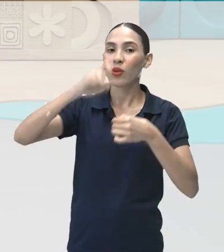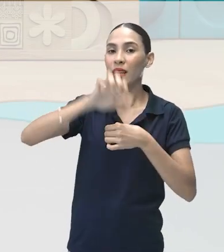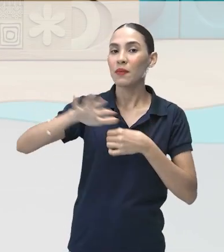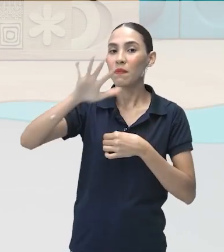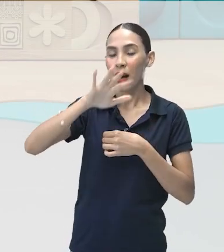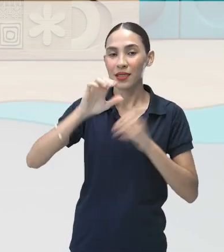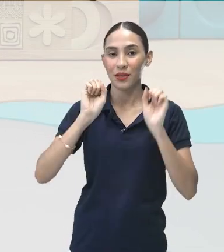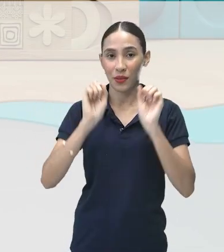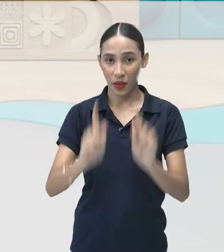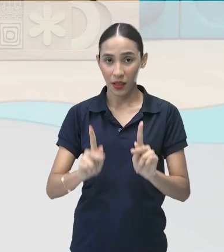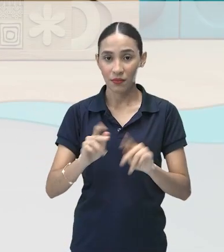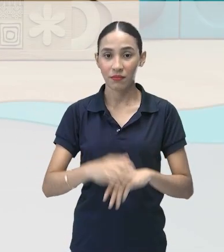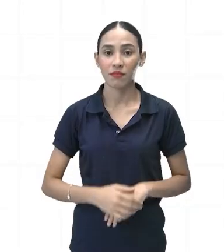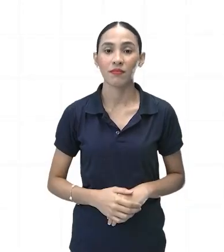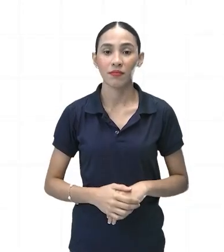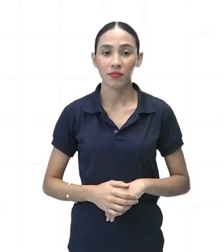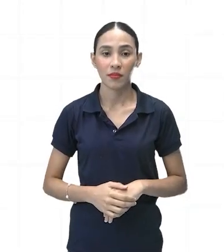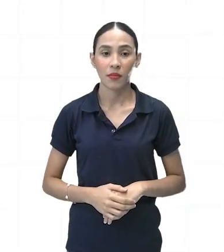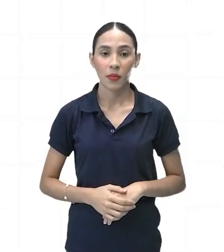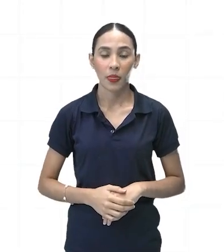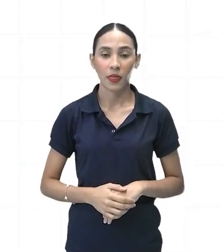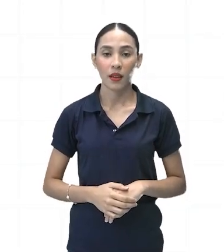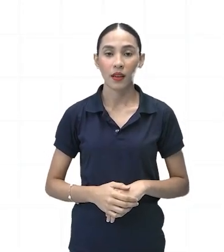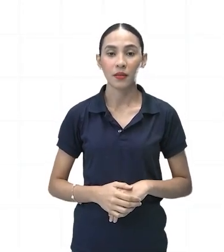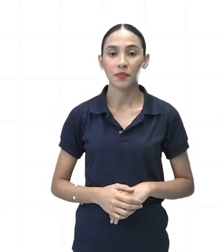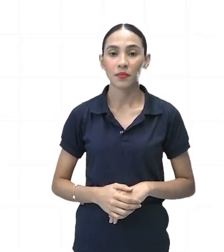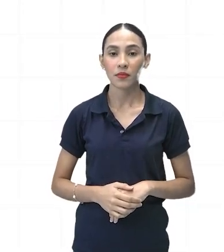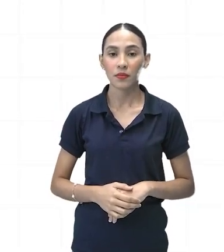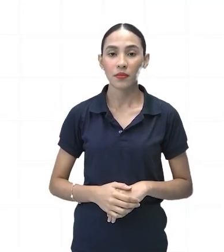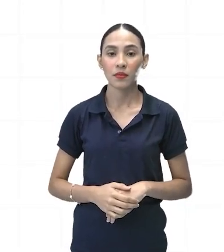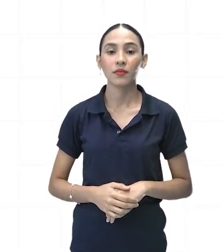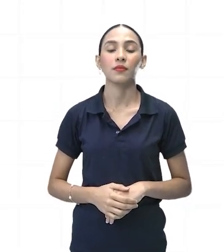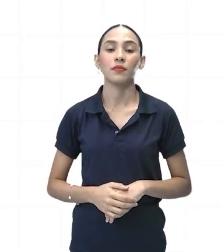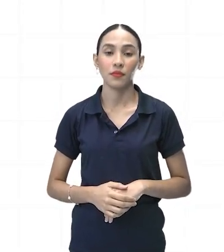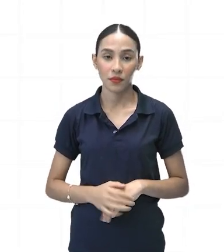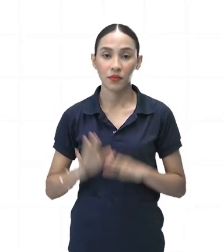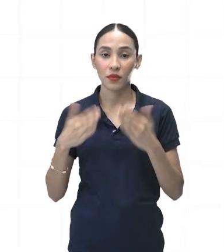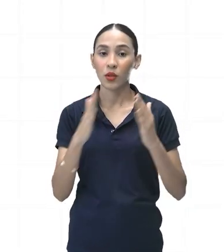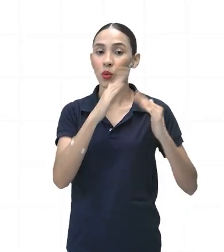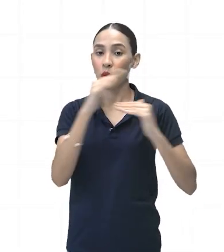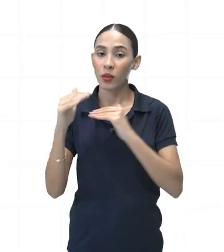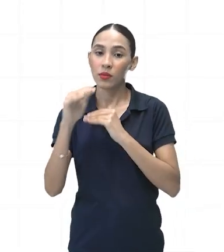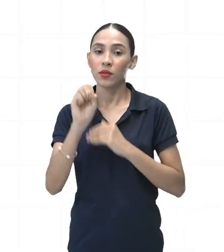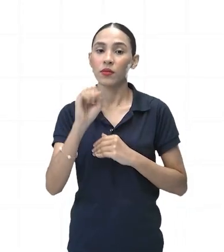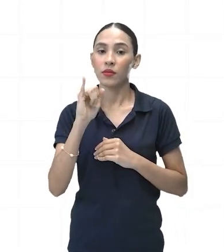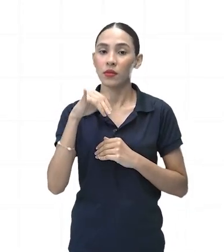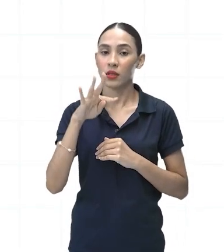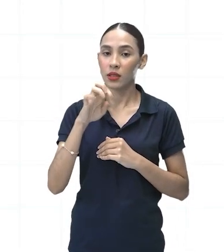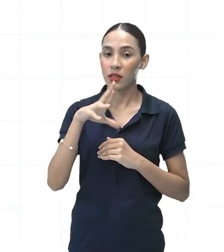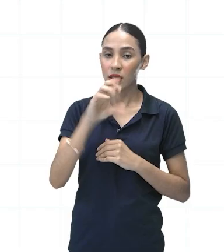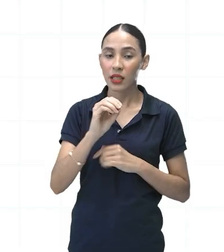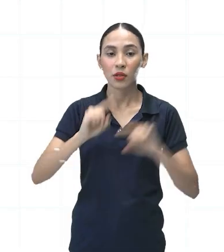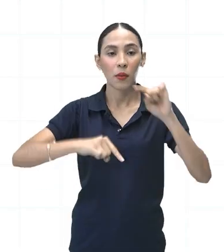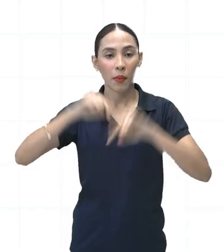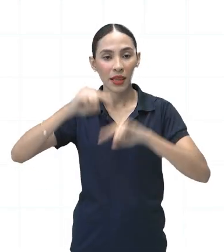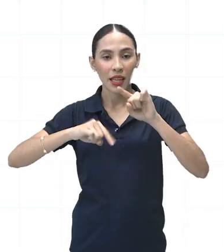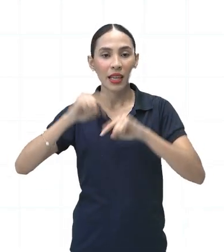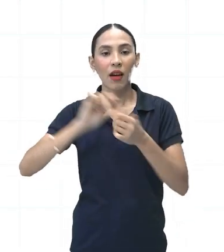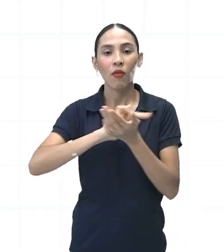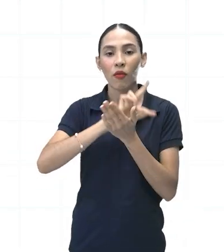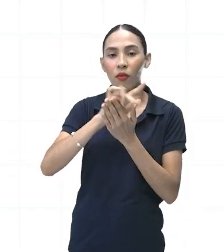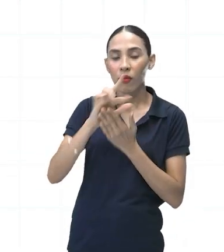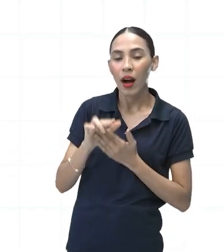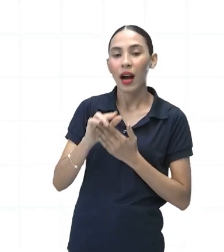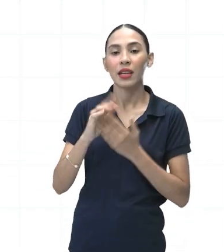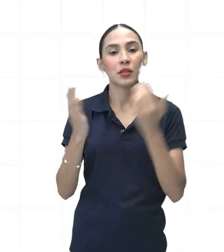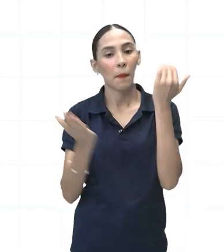imagens, tá bom? Vamos ver? Então, no momento do cubismo sintético, elementos heterogênicos, recortes de jornais, pedaços